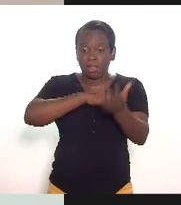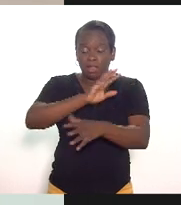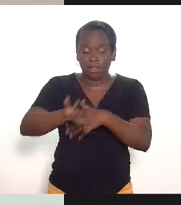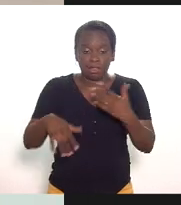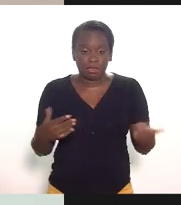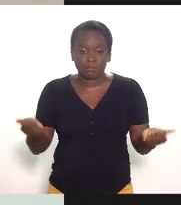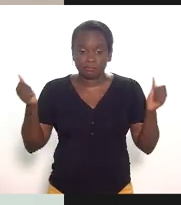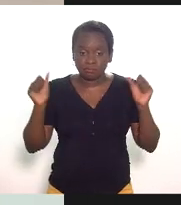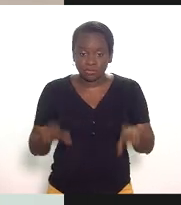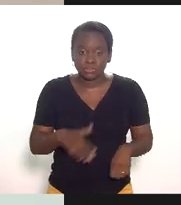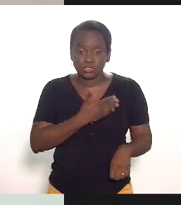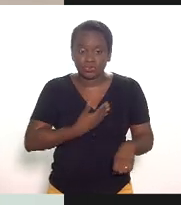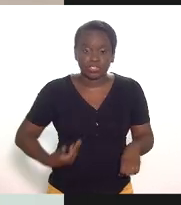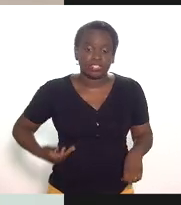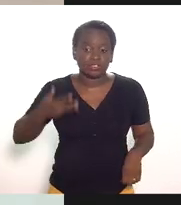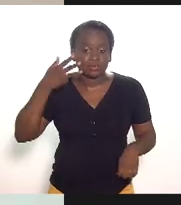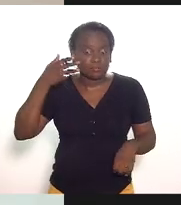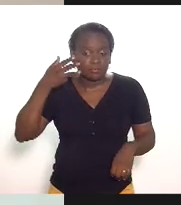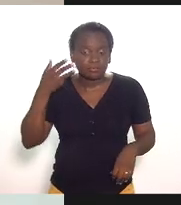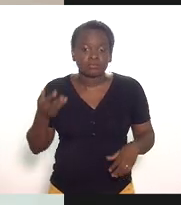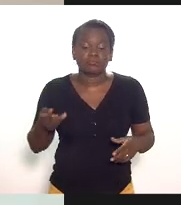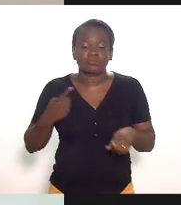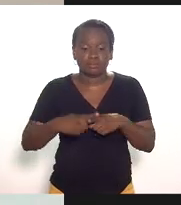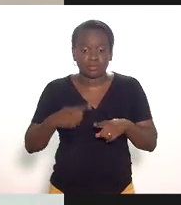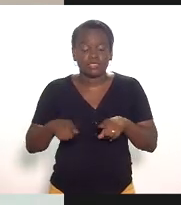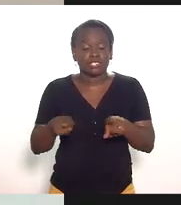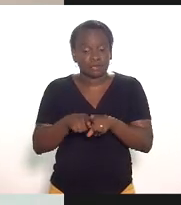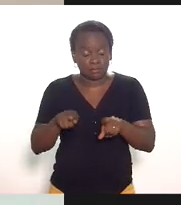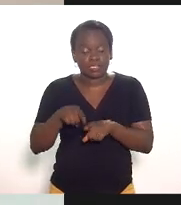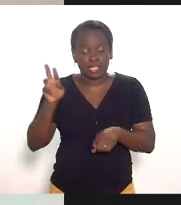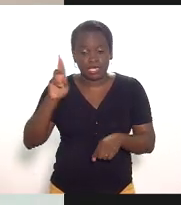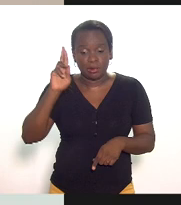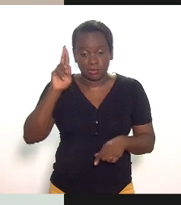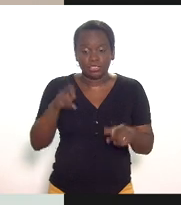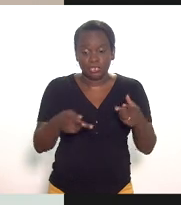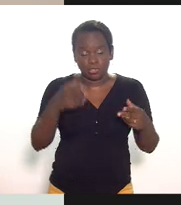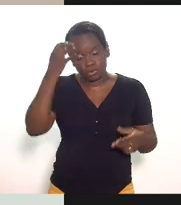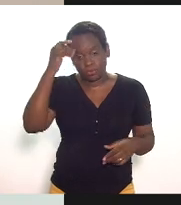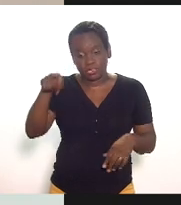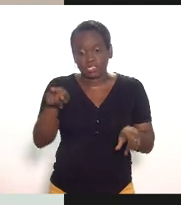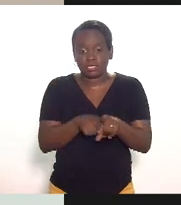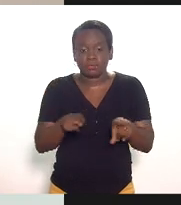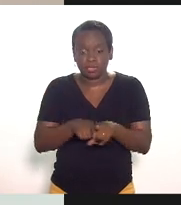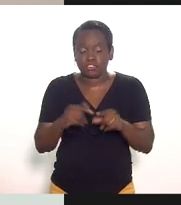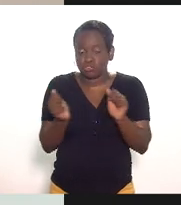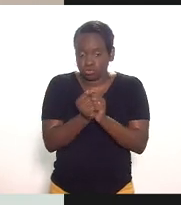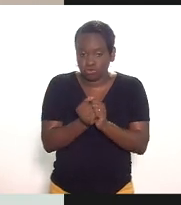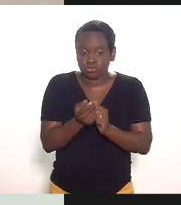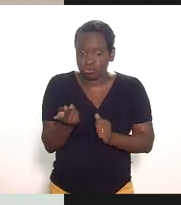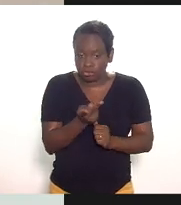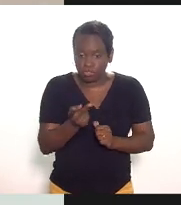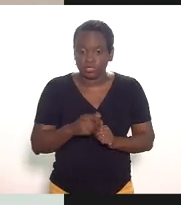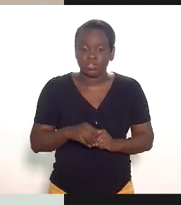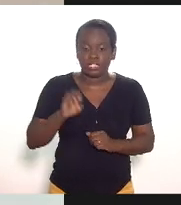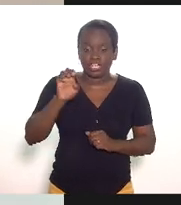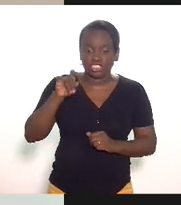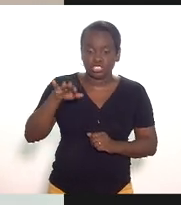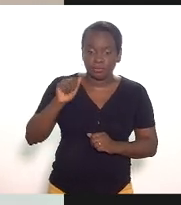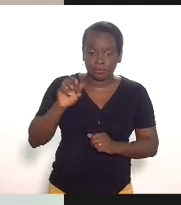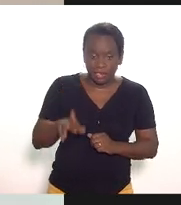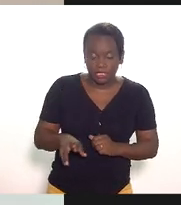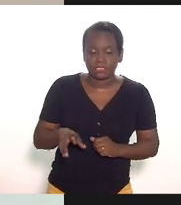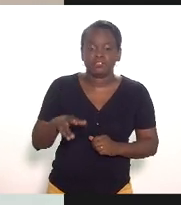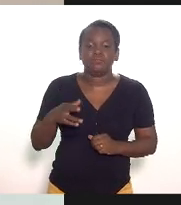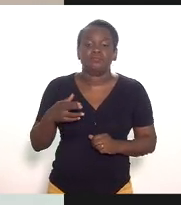desmandos do governador Wilson, que também é corresponsável, em conjunto com o Edmar Rocha, do Edmar Santos, de ter